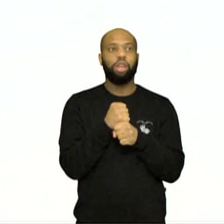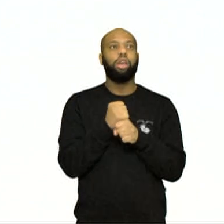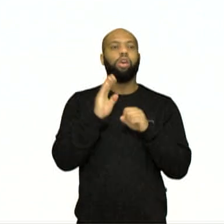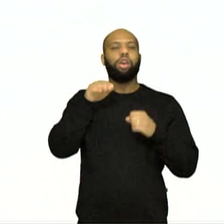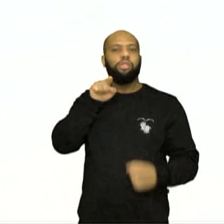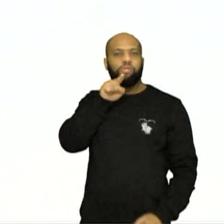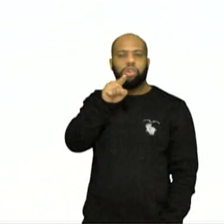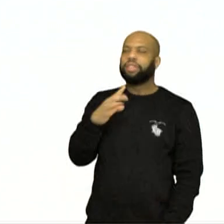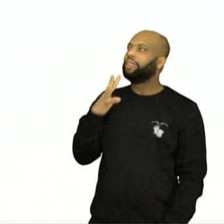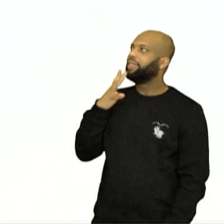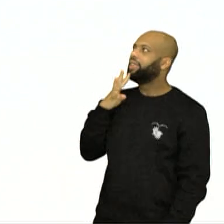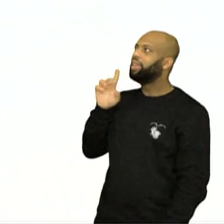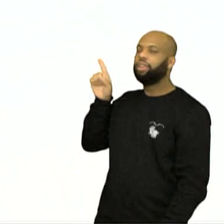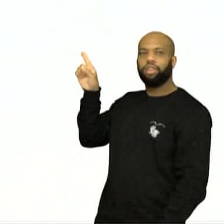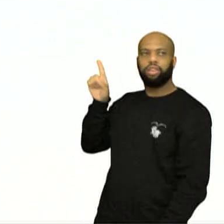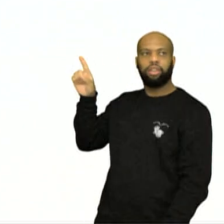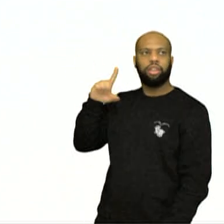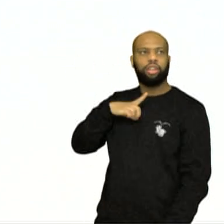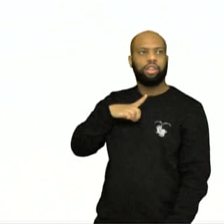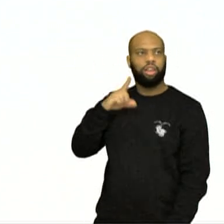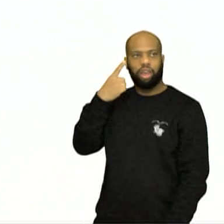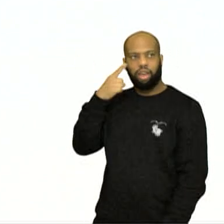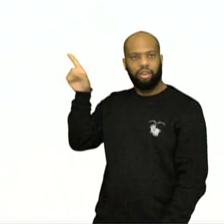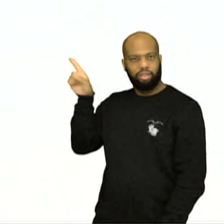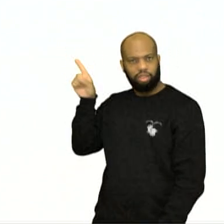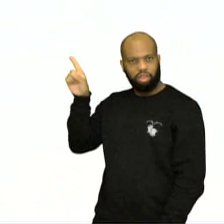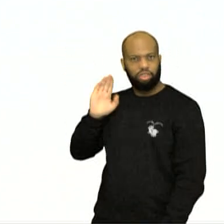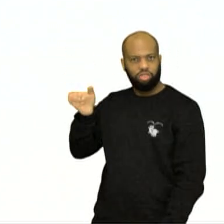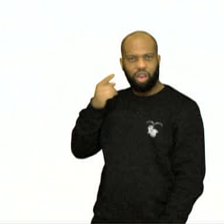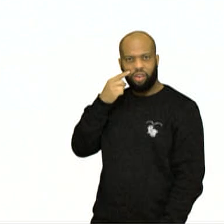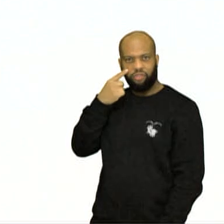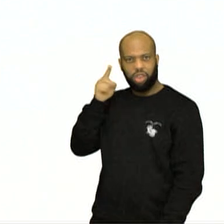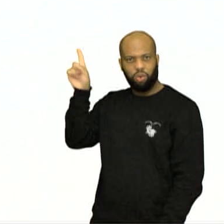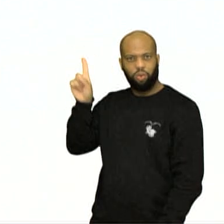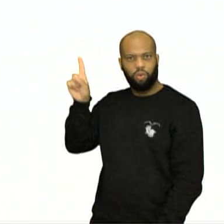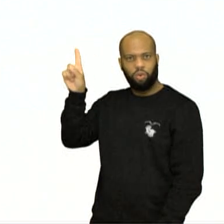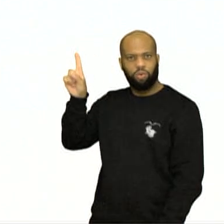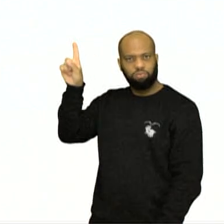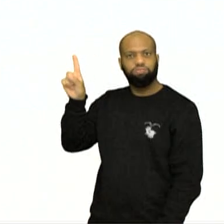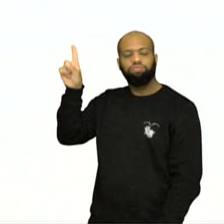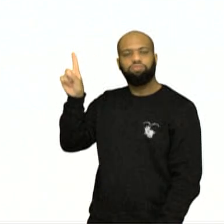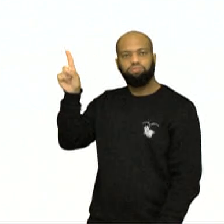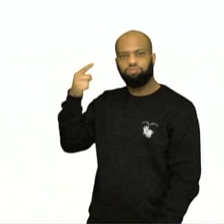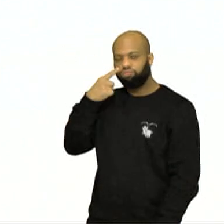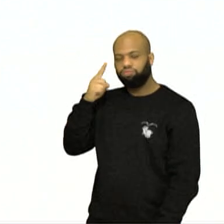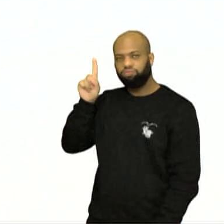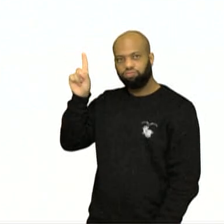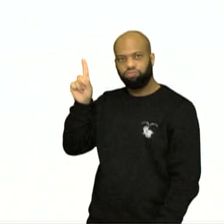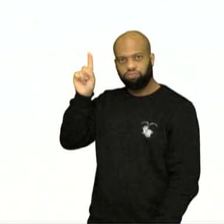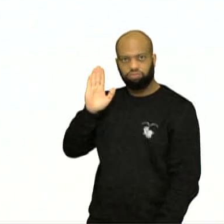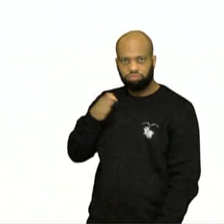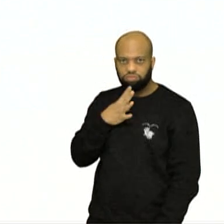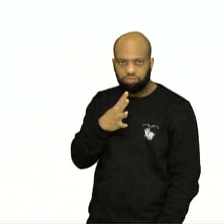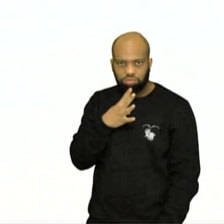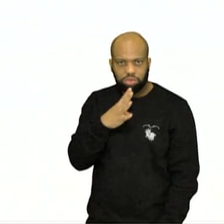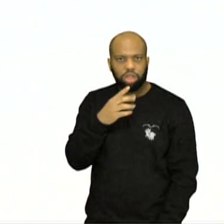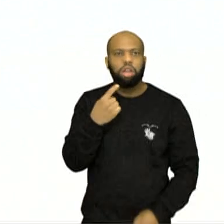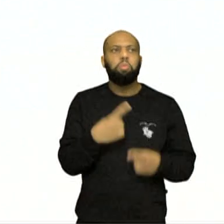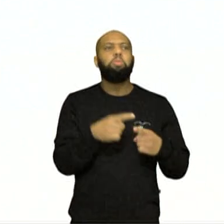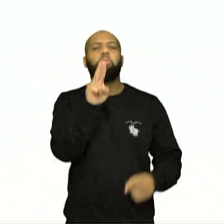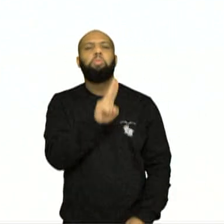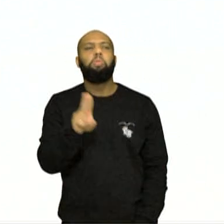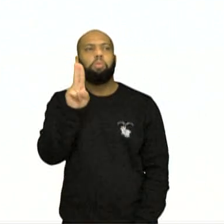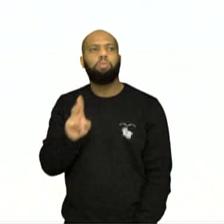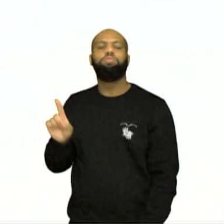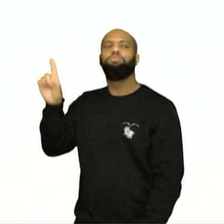Você conhece a arma da imagem ao lado, pessoal? Já viu essa arma, né? Sabe para que serve